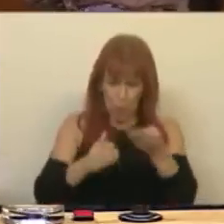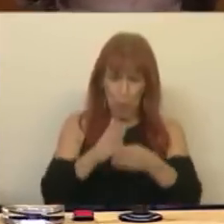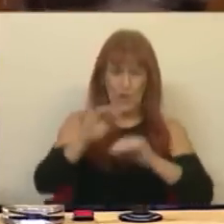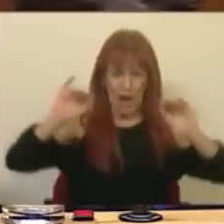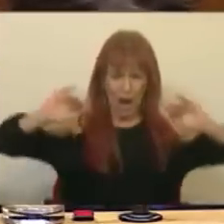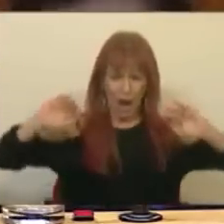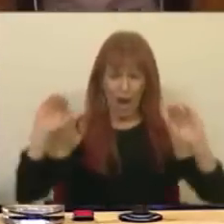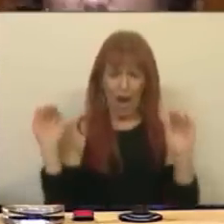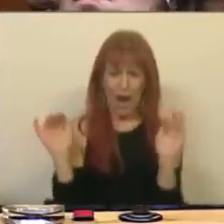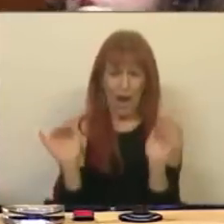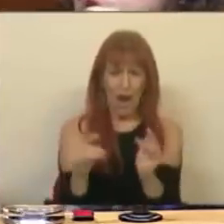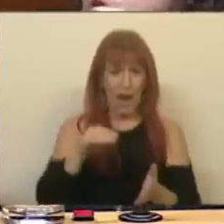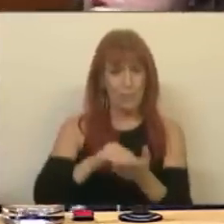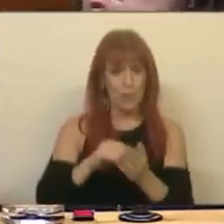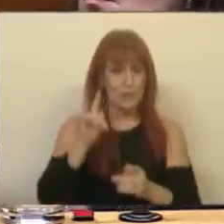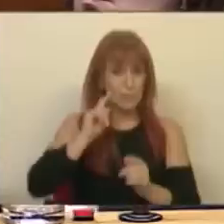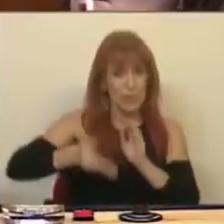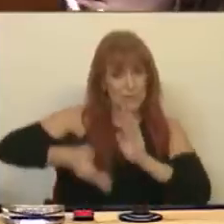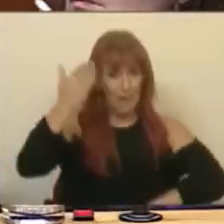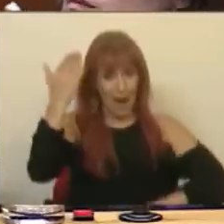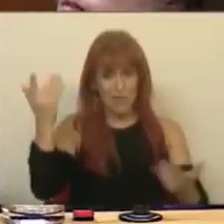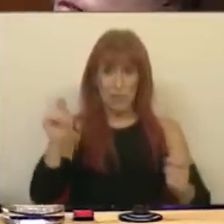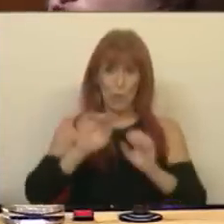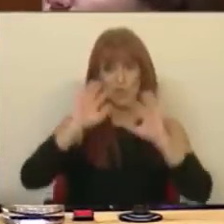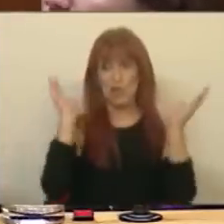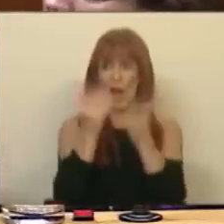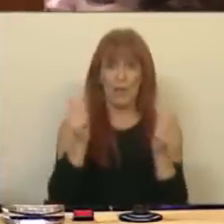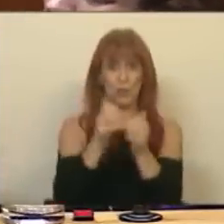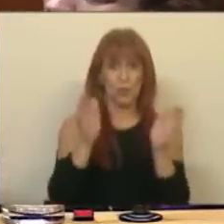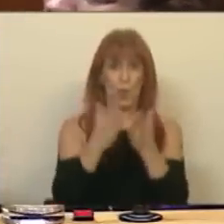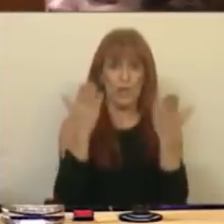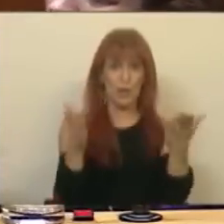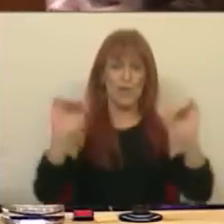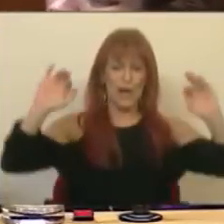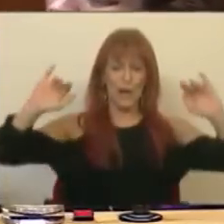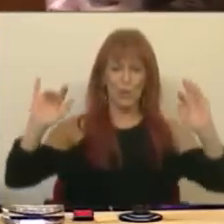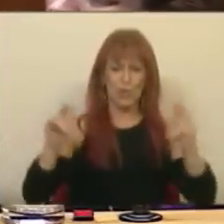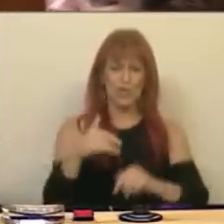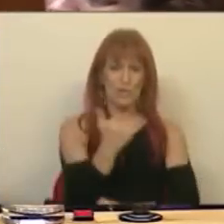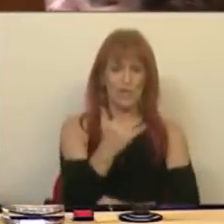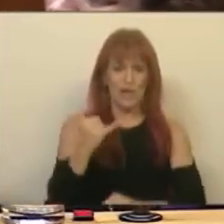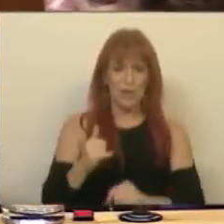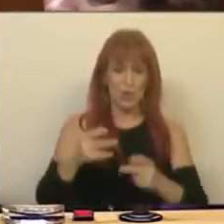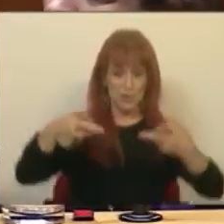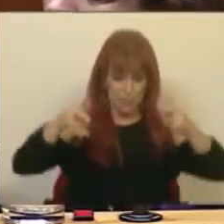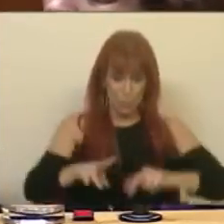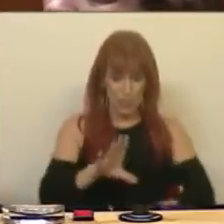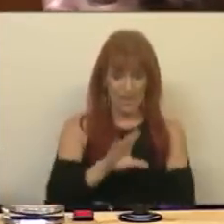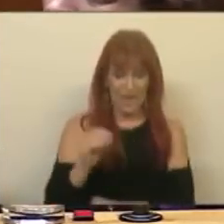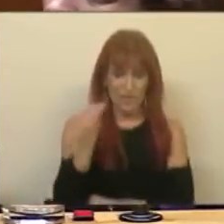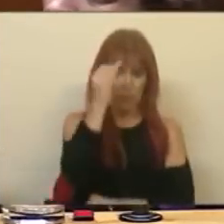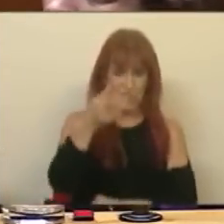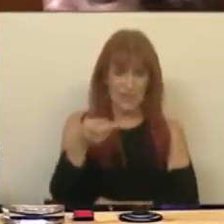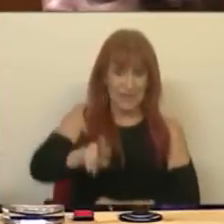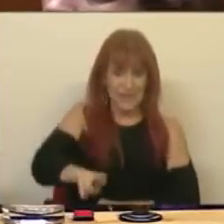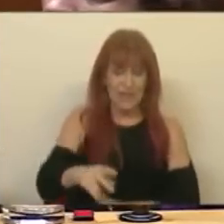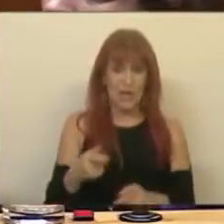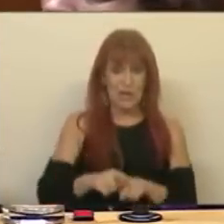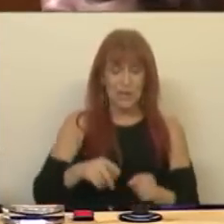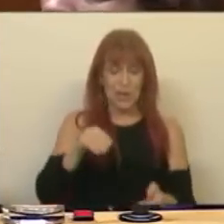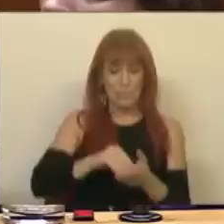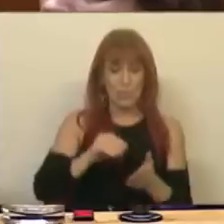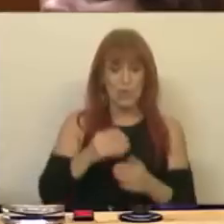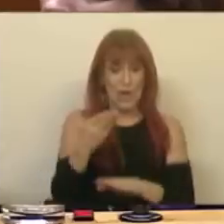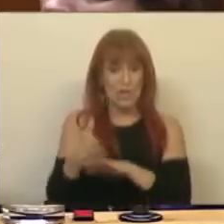a reduzir beleza é mais importante que é mais Geral de todas é reduzir de 22 para 10%, a taxa de pobreza